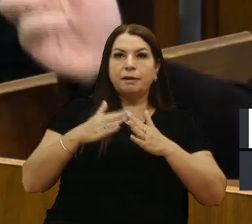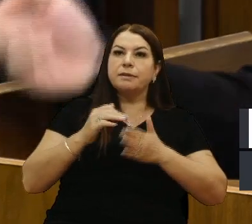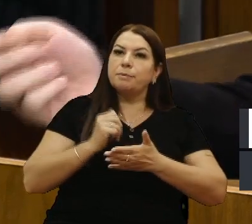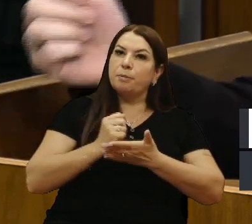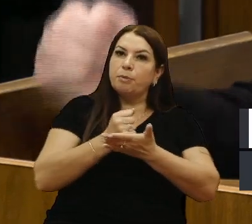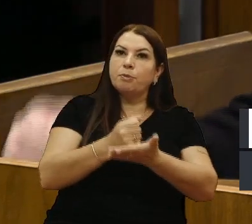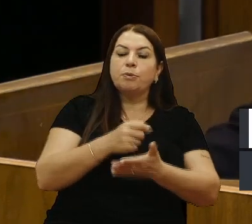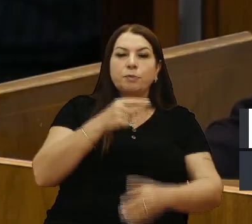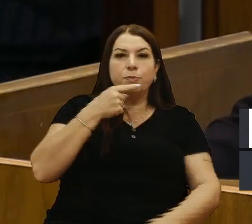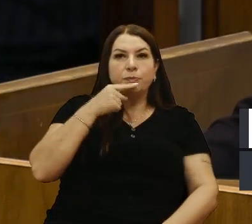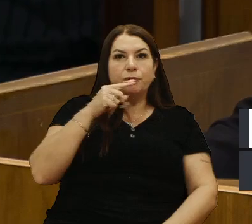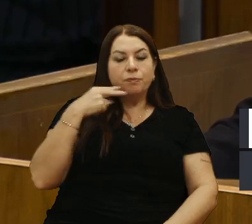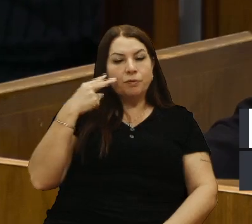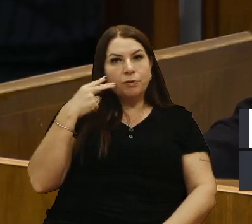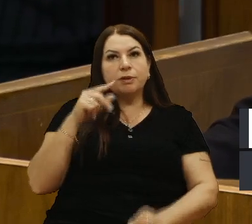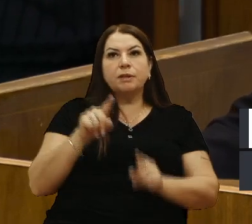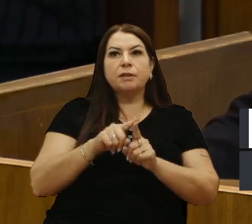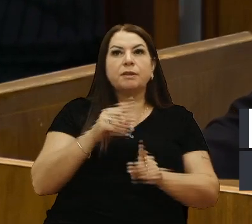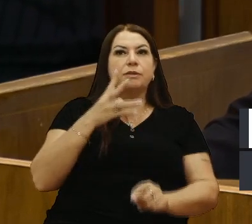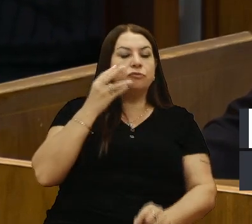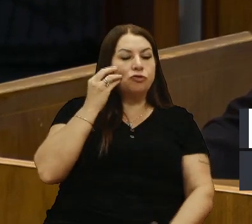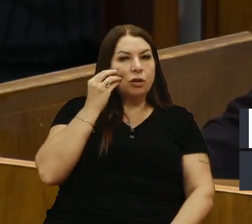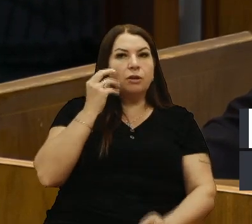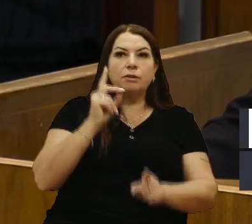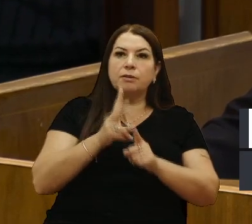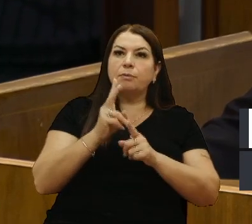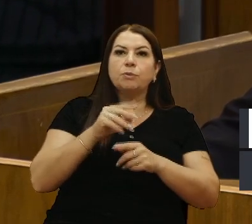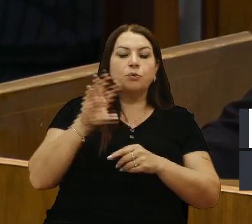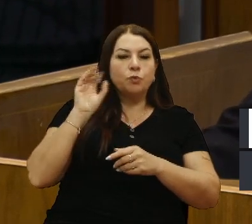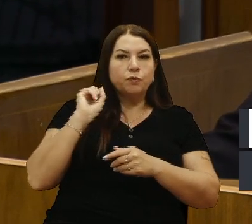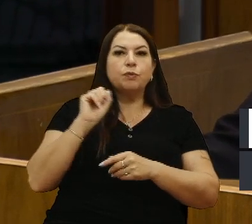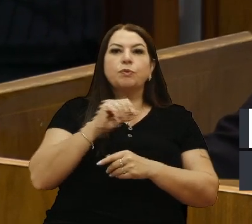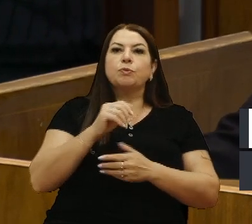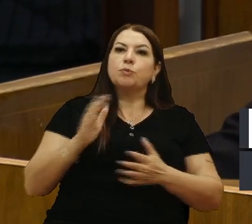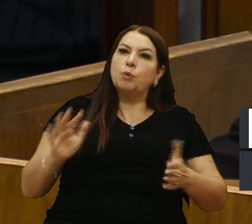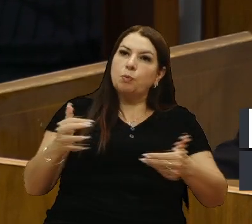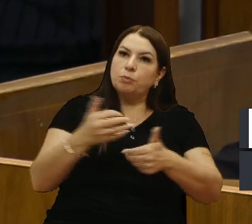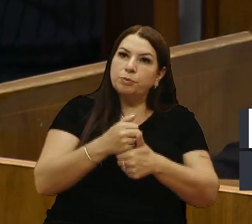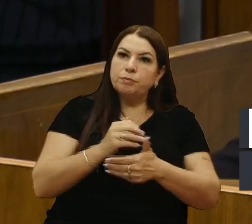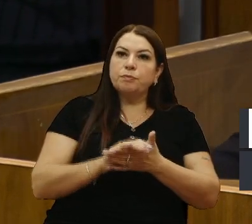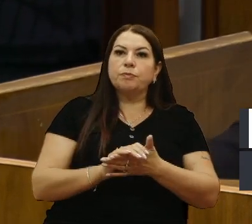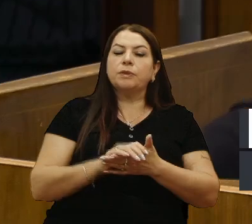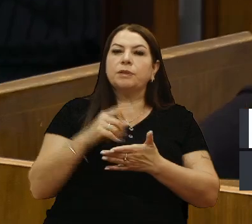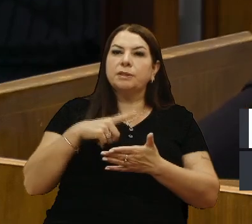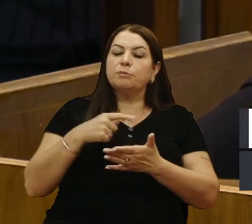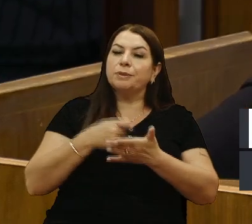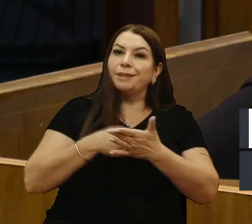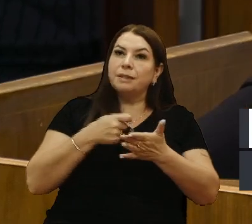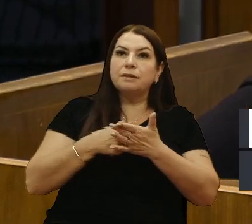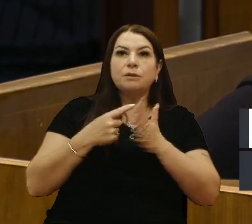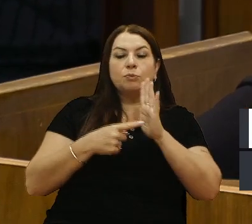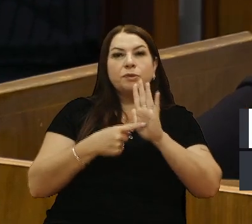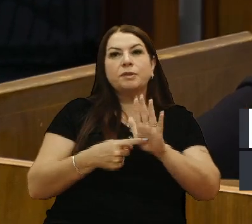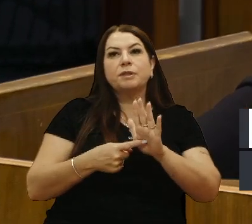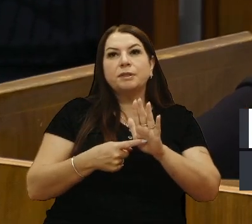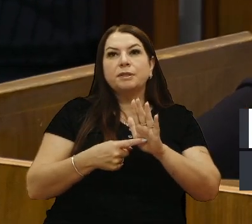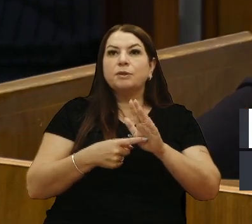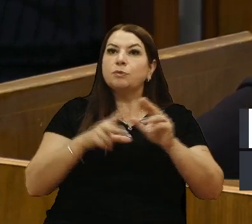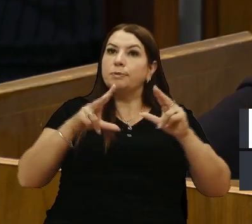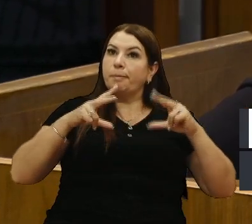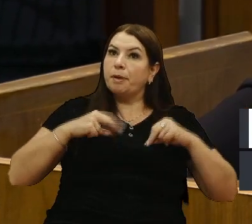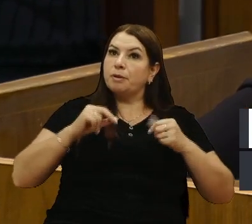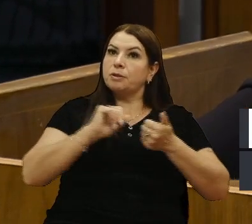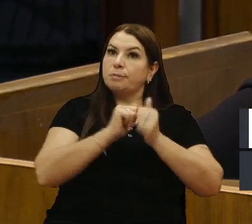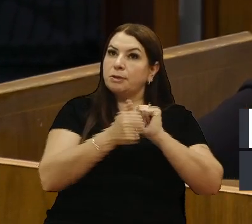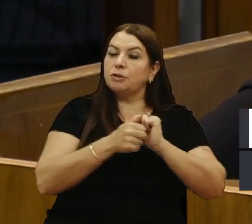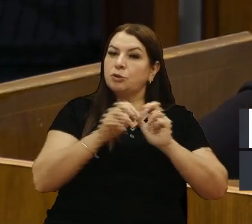o vereador Caleb, agora com o vereador Jack, sempre nos ouviu, nos acolheu, e estamos tentando colocar os méritos esportivos,